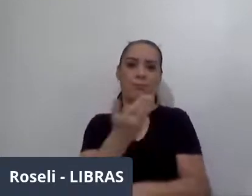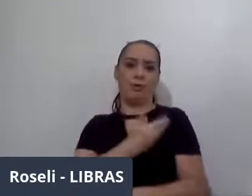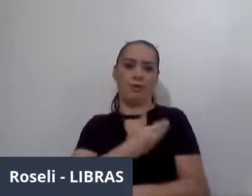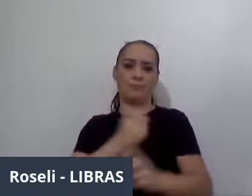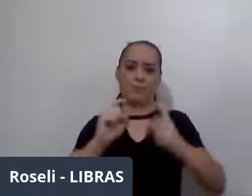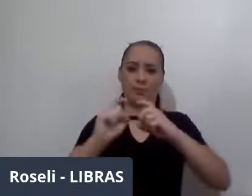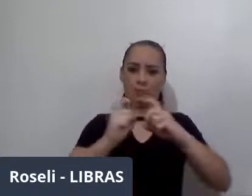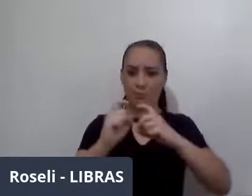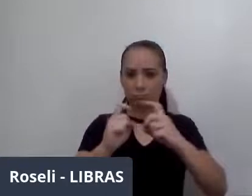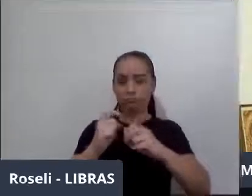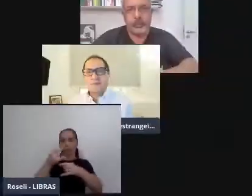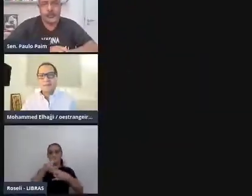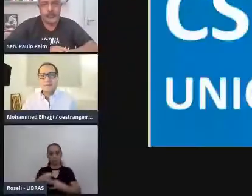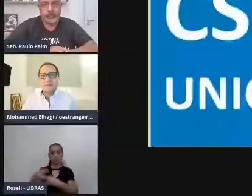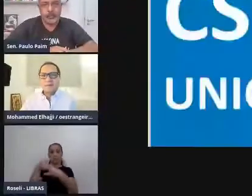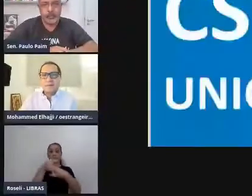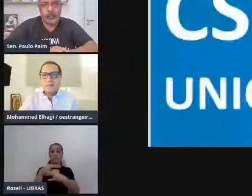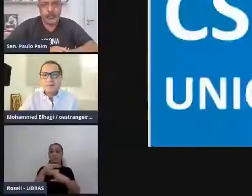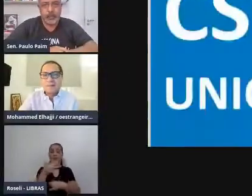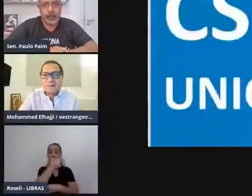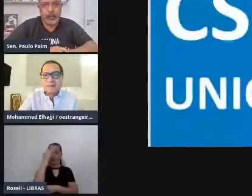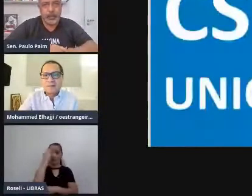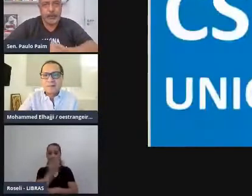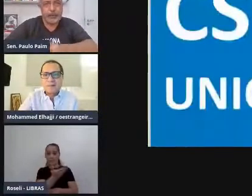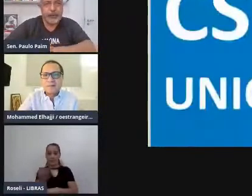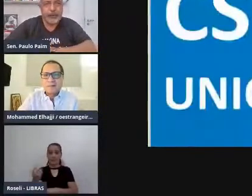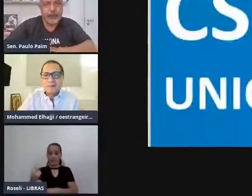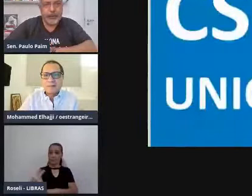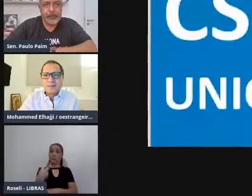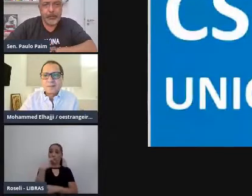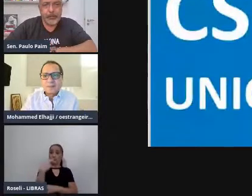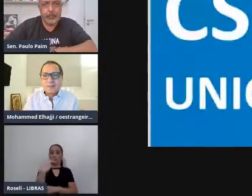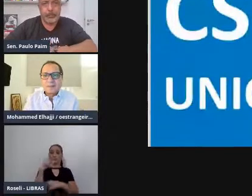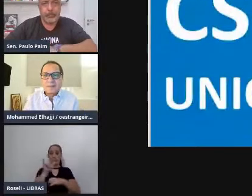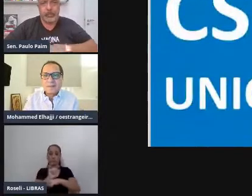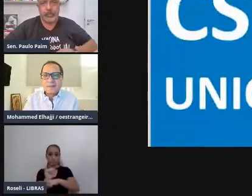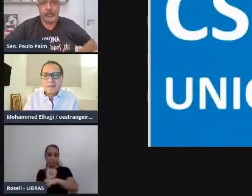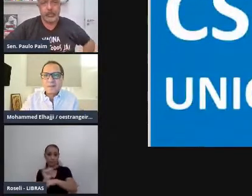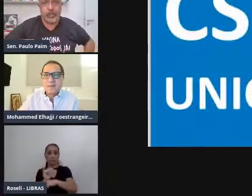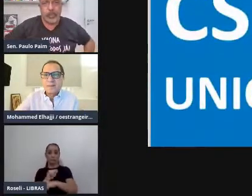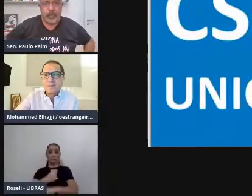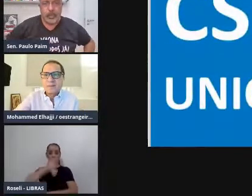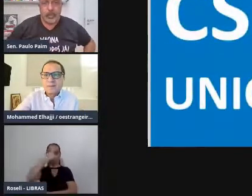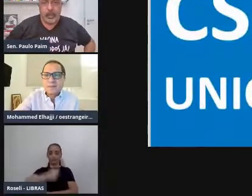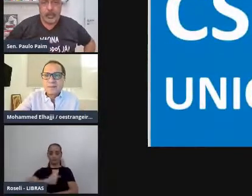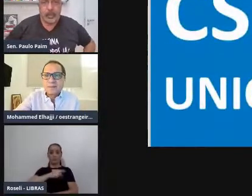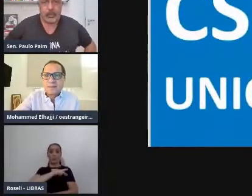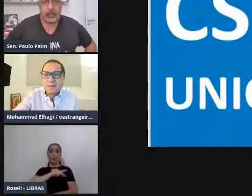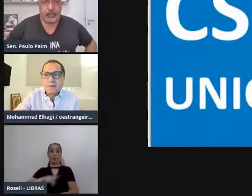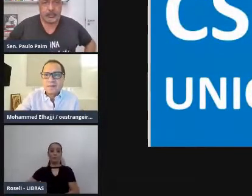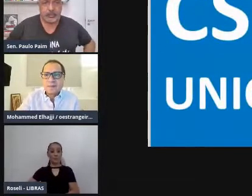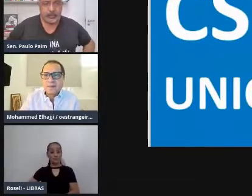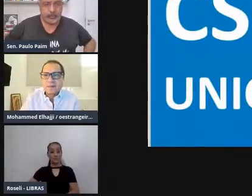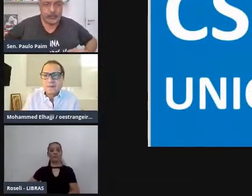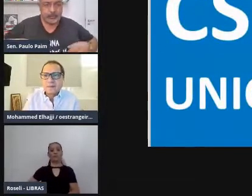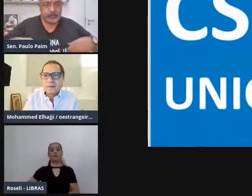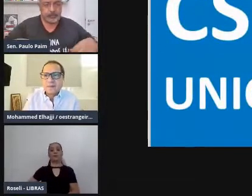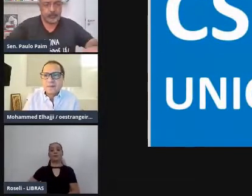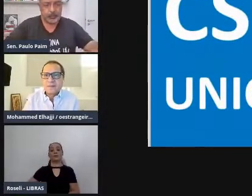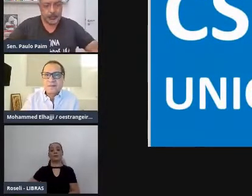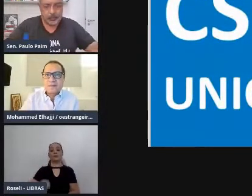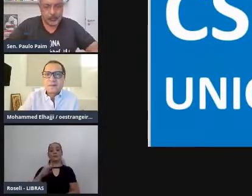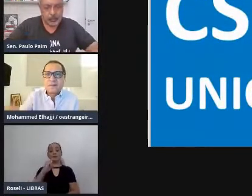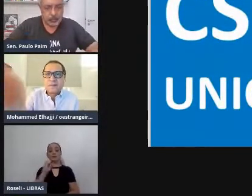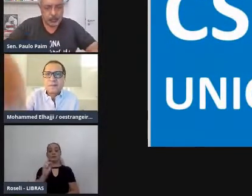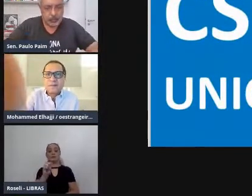também os nossos espectadores pelo YouTube. Eu sou presidenta da Cátedra Sérgio Vieira de Mello